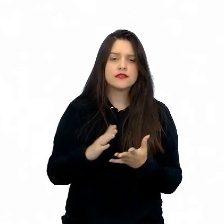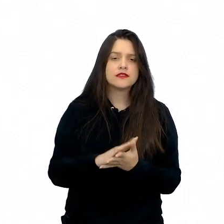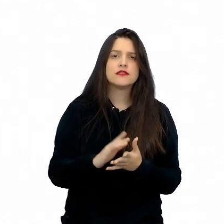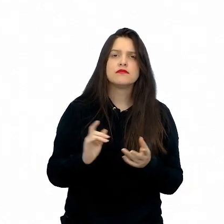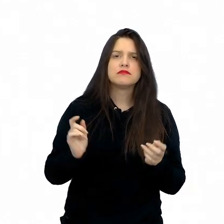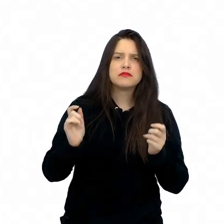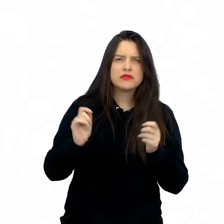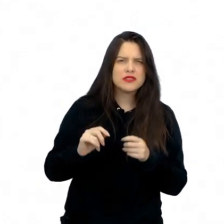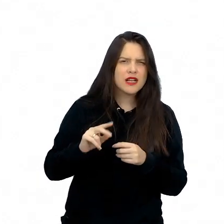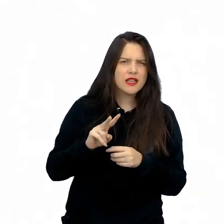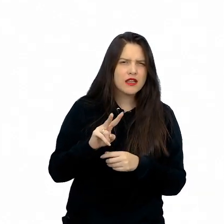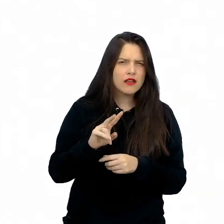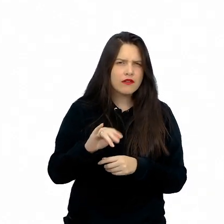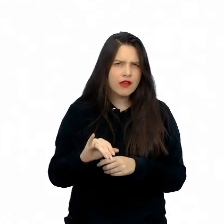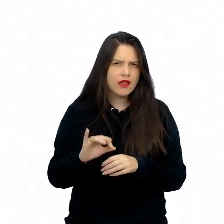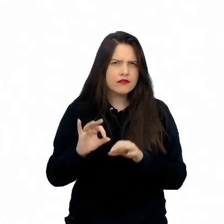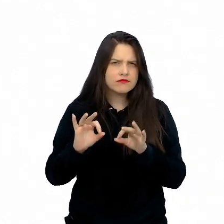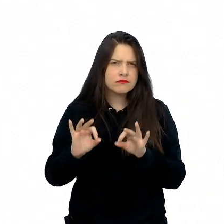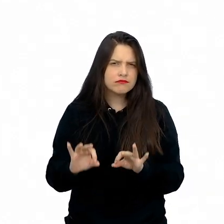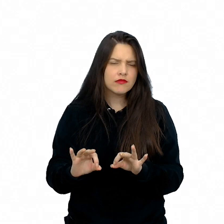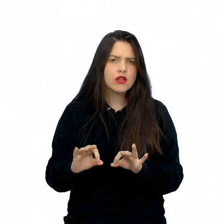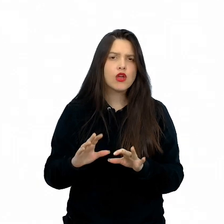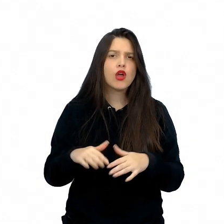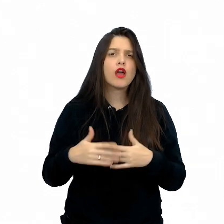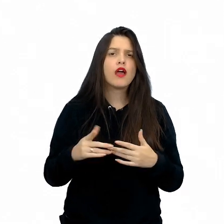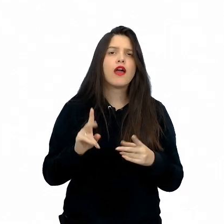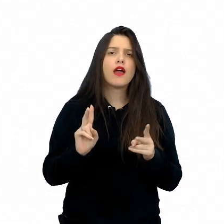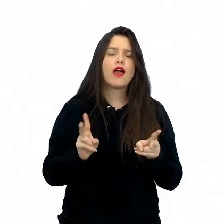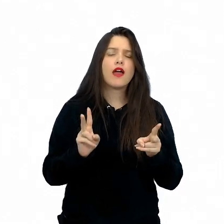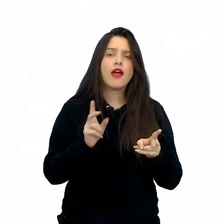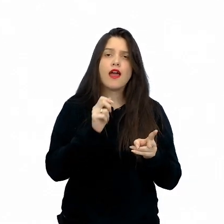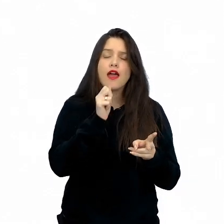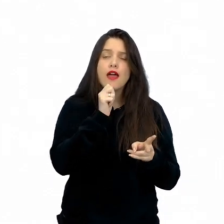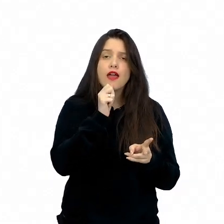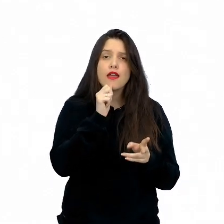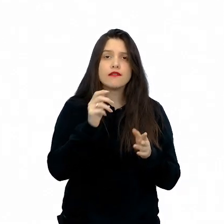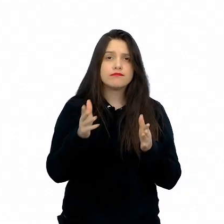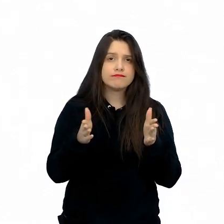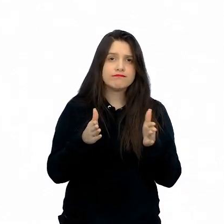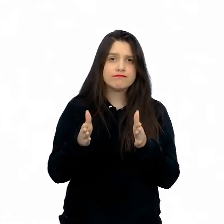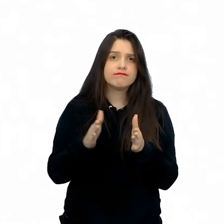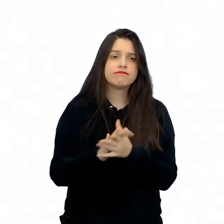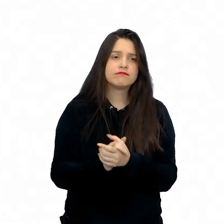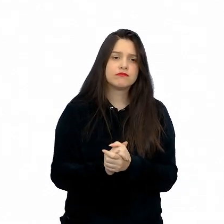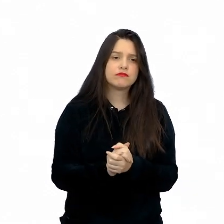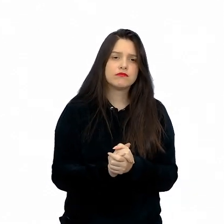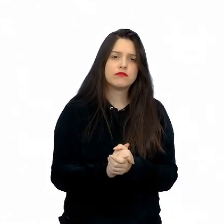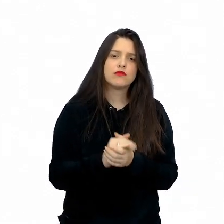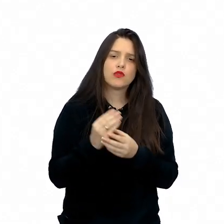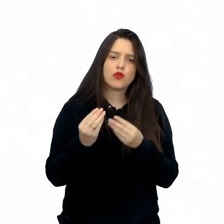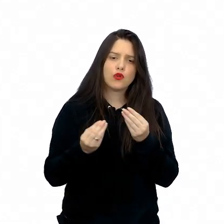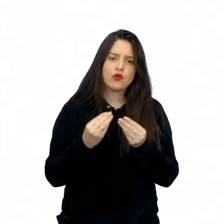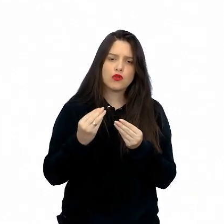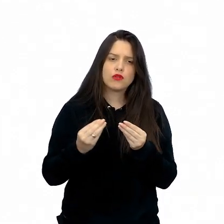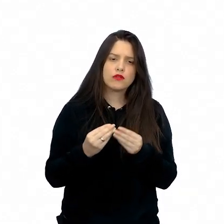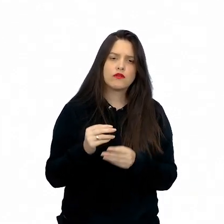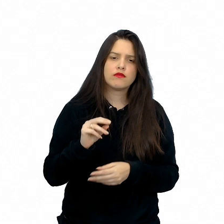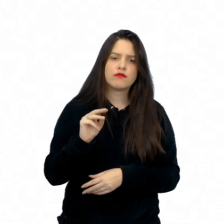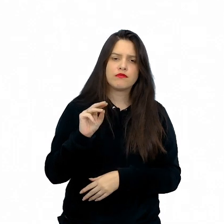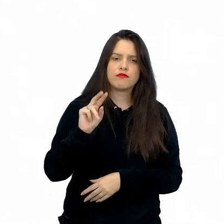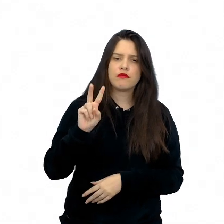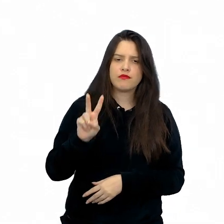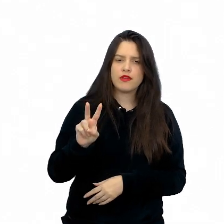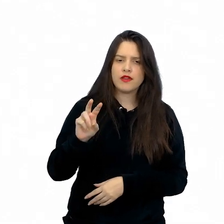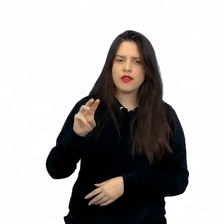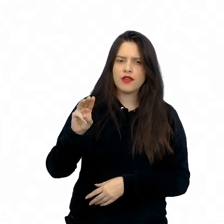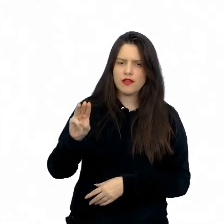Será que esse 2 raiz de 21 é a altura que o exercício está me pedindo? Então, ele tem que olhar, VM